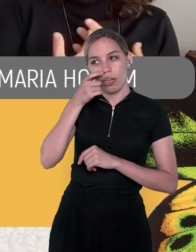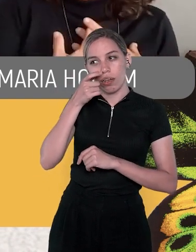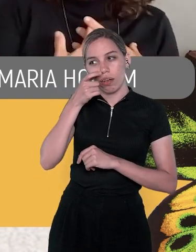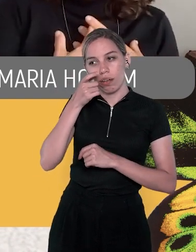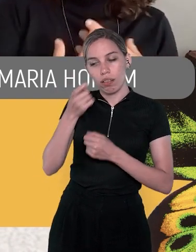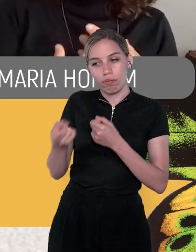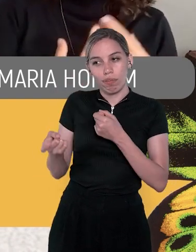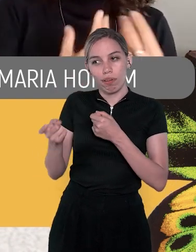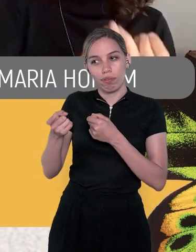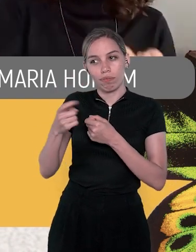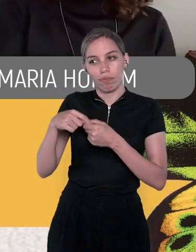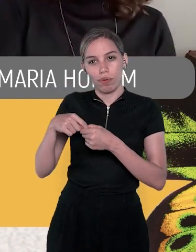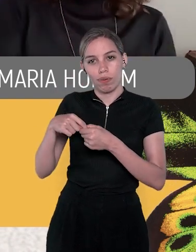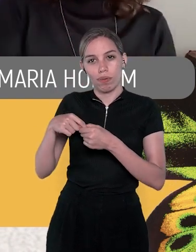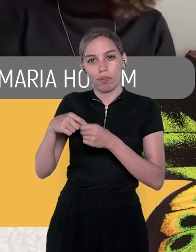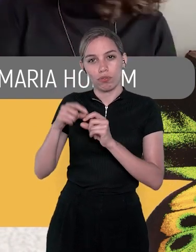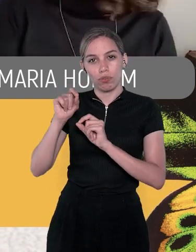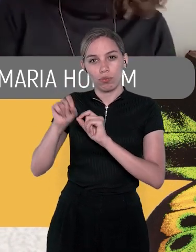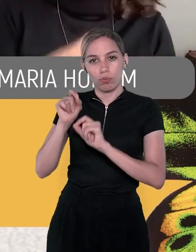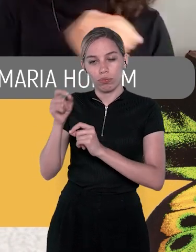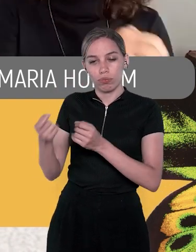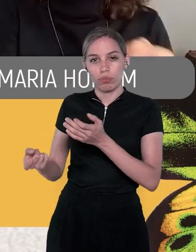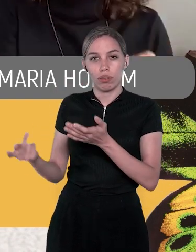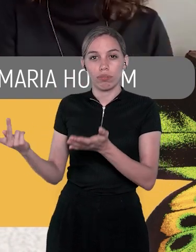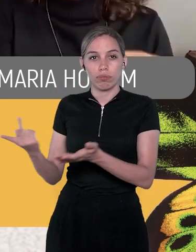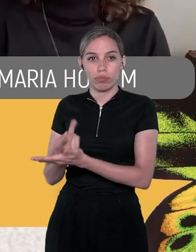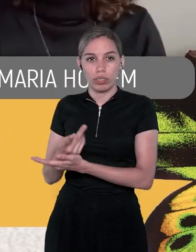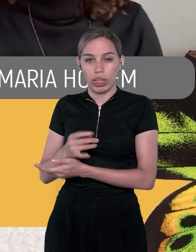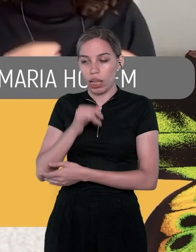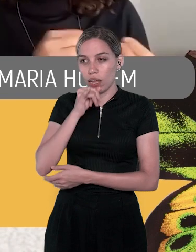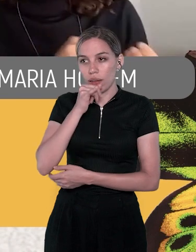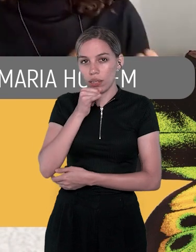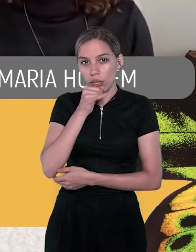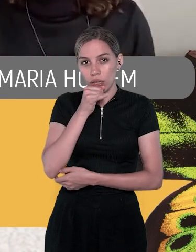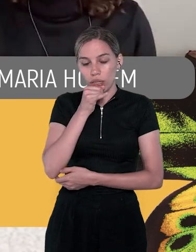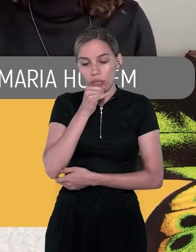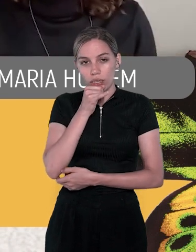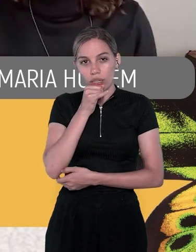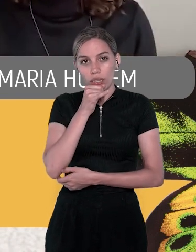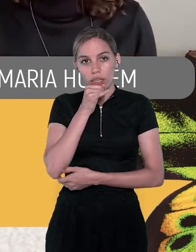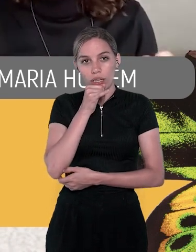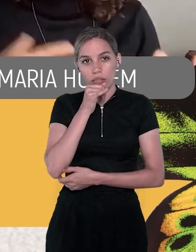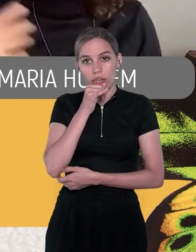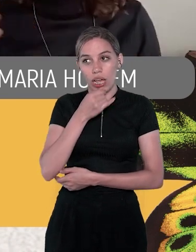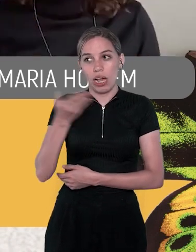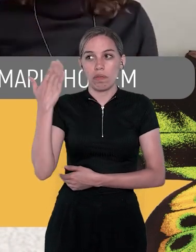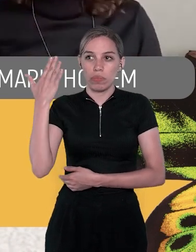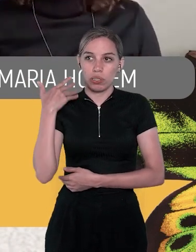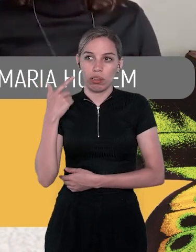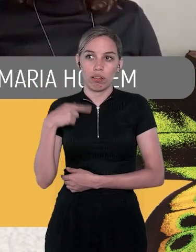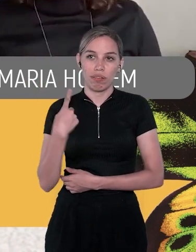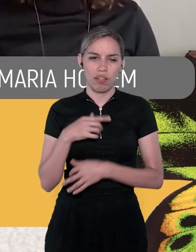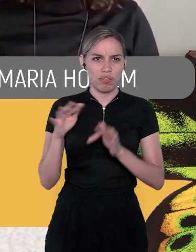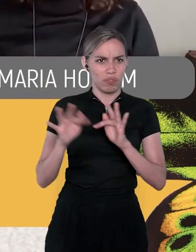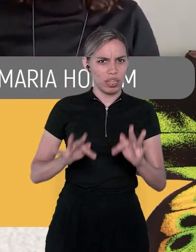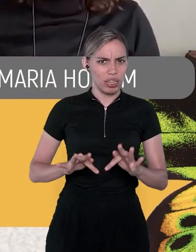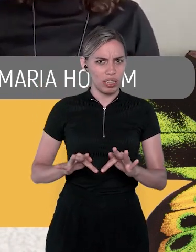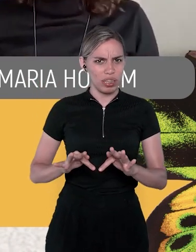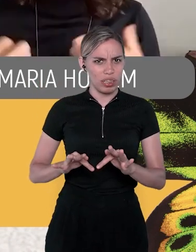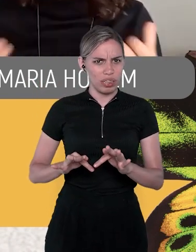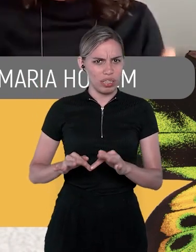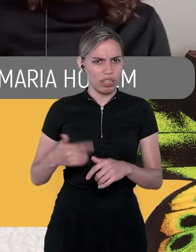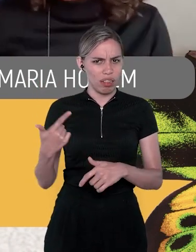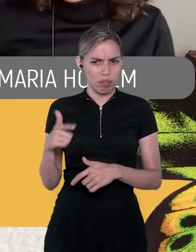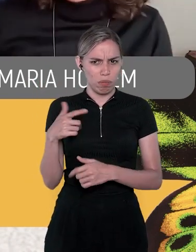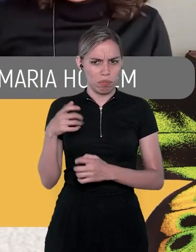Eu faria um elogio disso. Não acho que tem que voltar porque antes éramos mais felizes e não tinha tanta pancadaria.